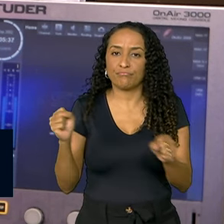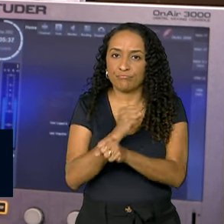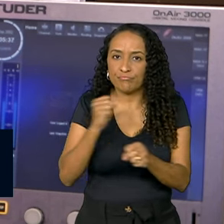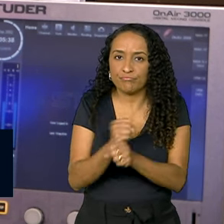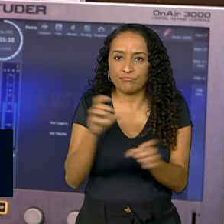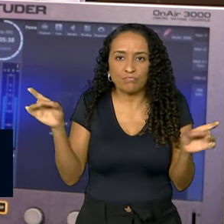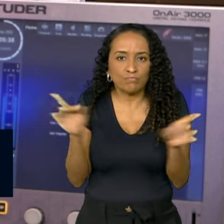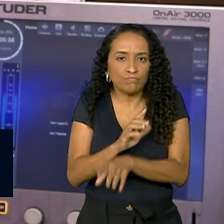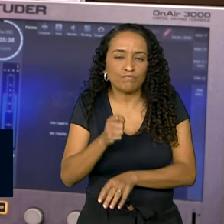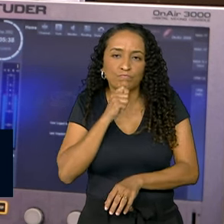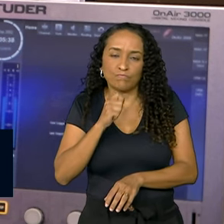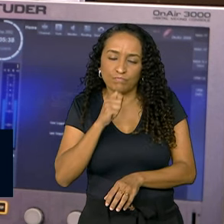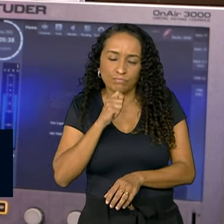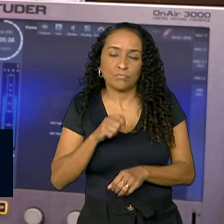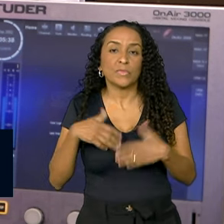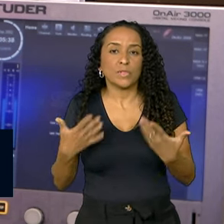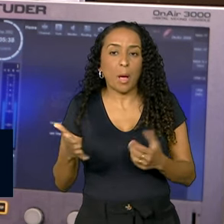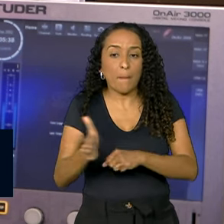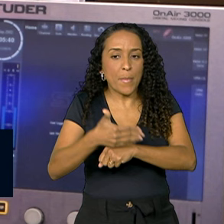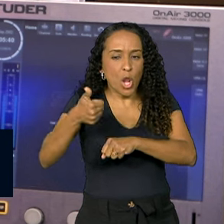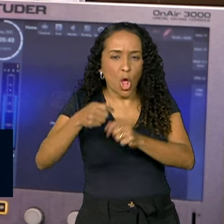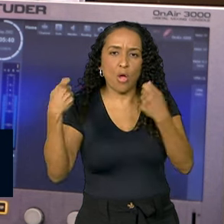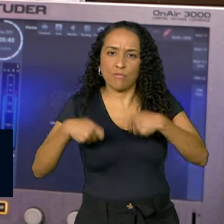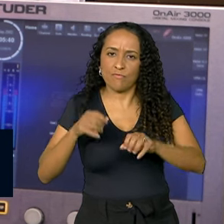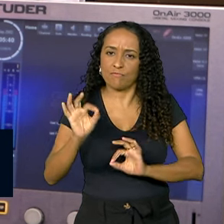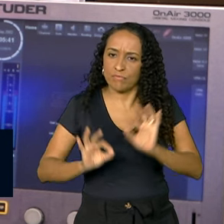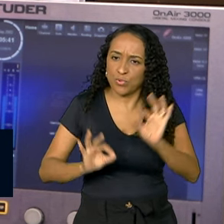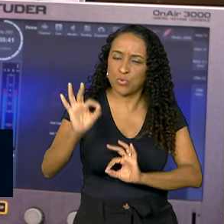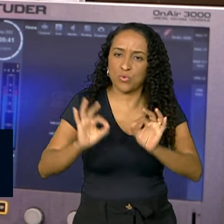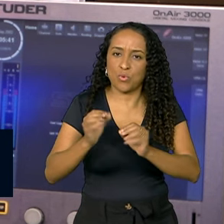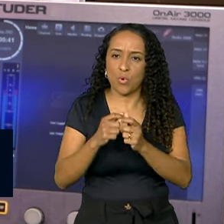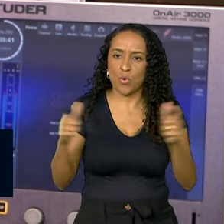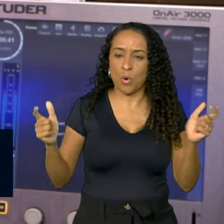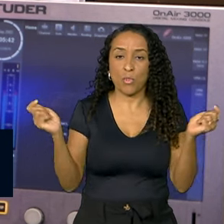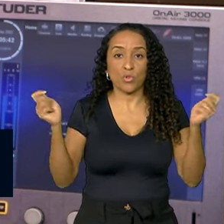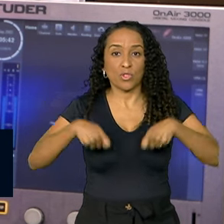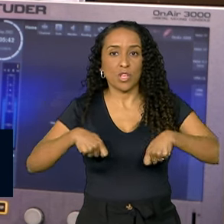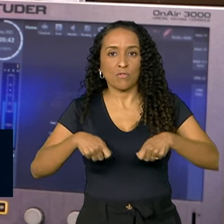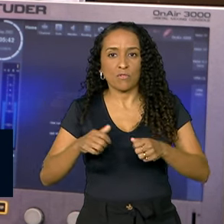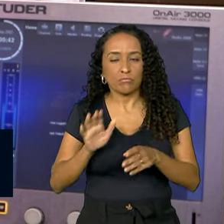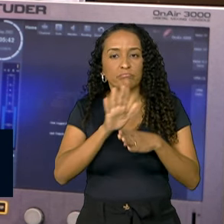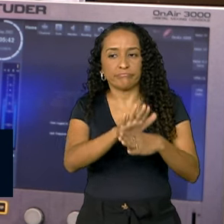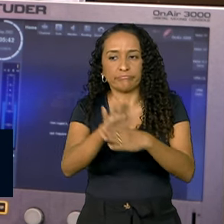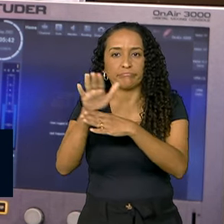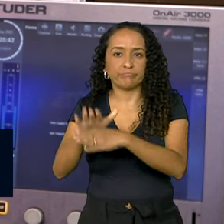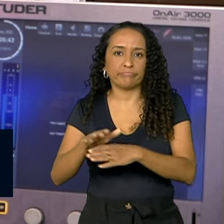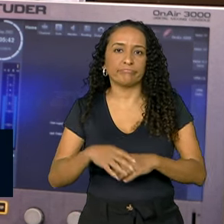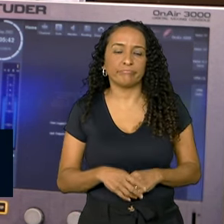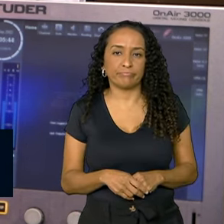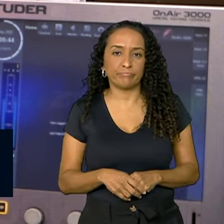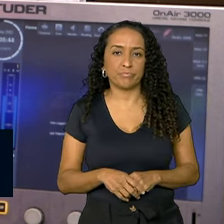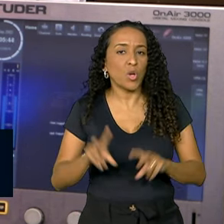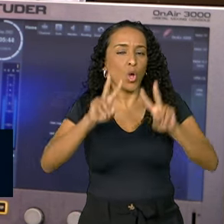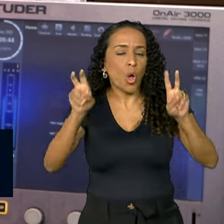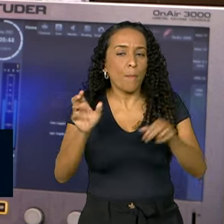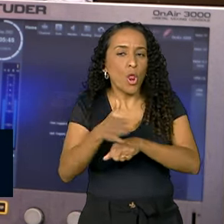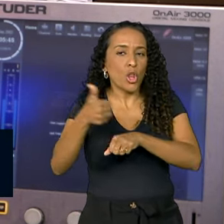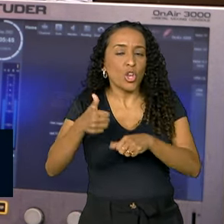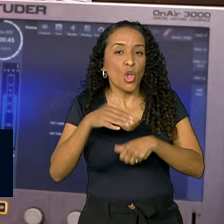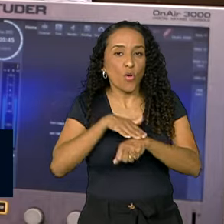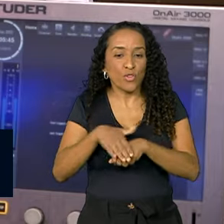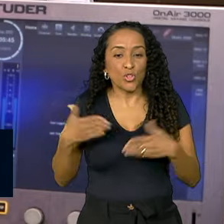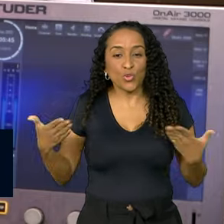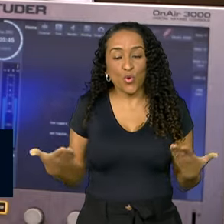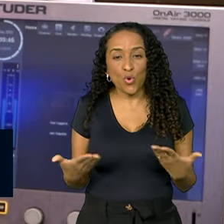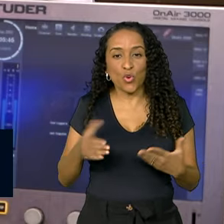totalmente concluídas ainda e melhorias T sido feitas para aumentar a capacidade de atendimento do pisf sobre essas melhorias nós conversamos